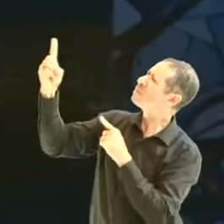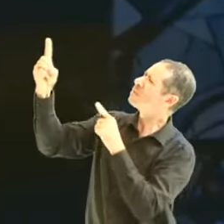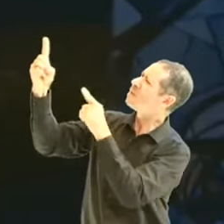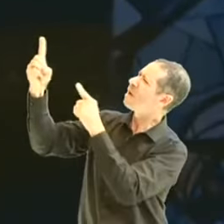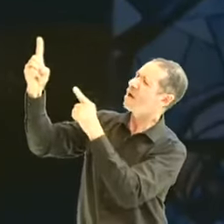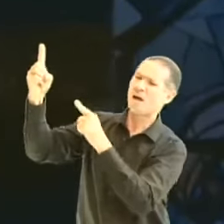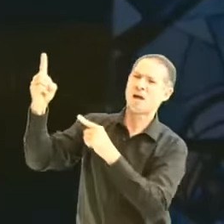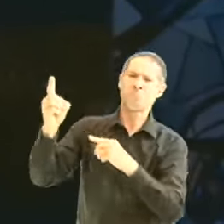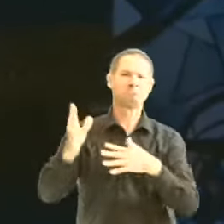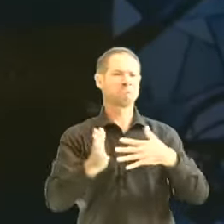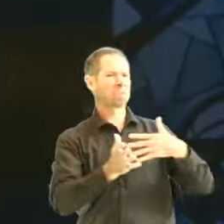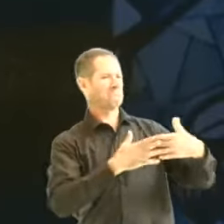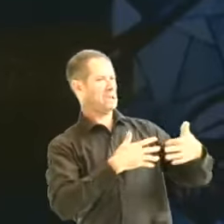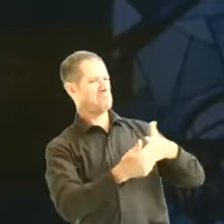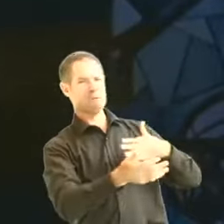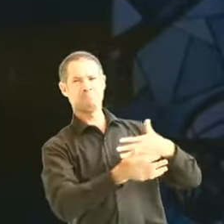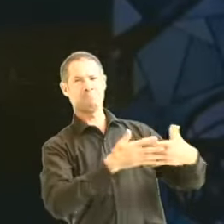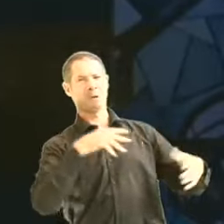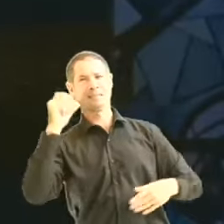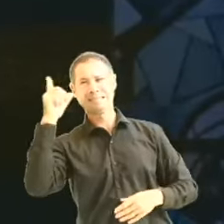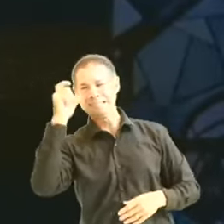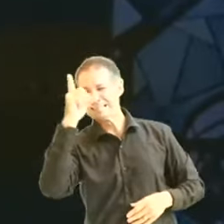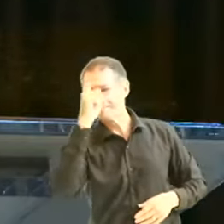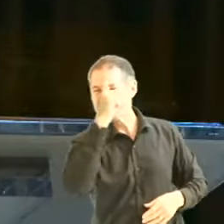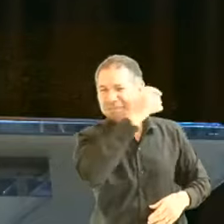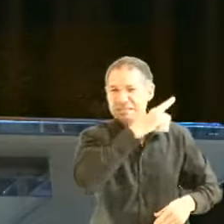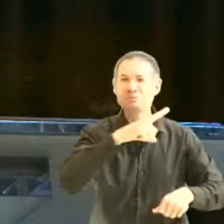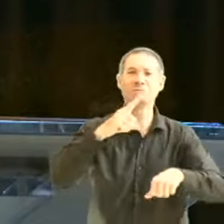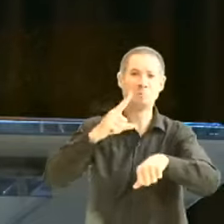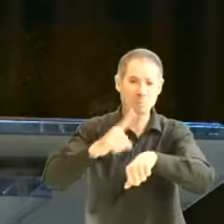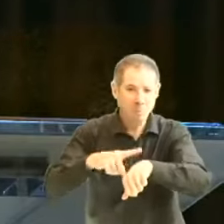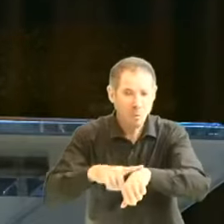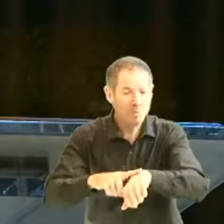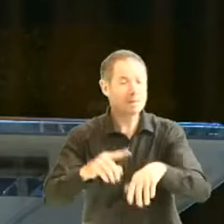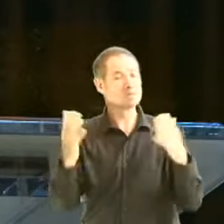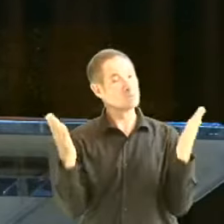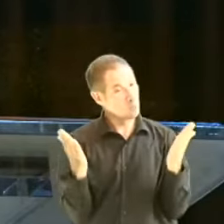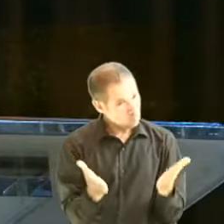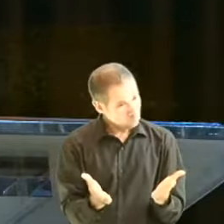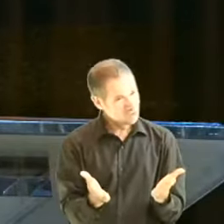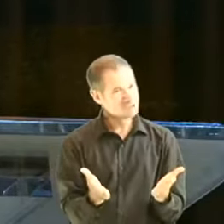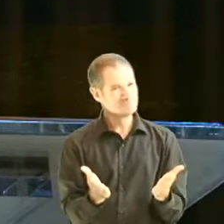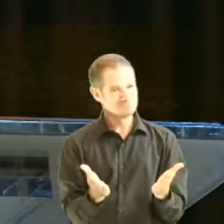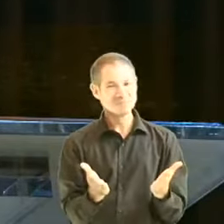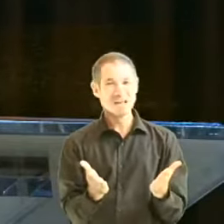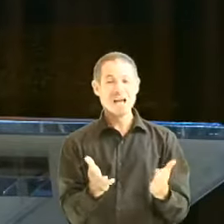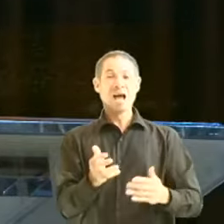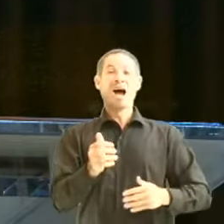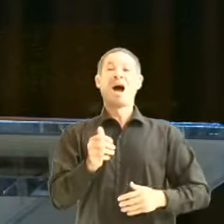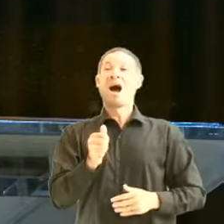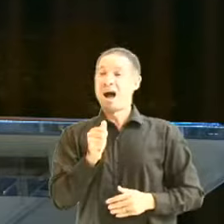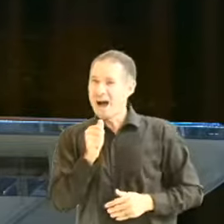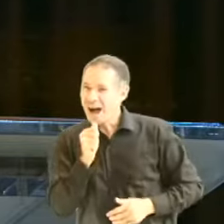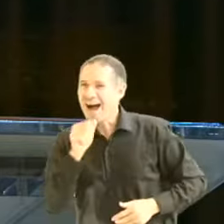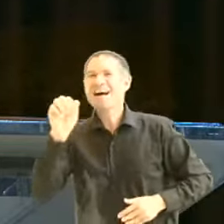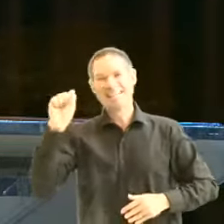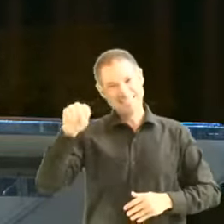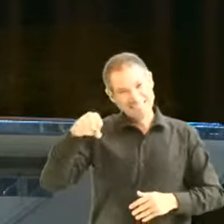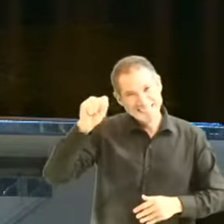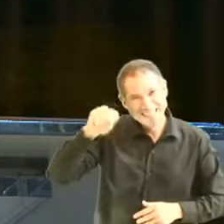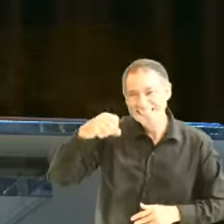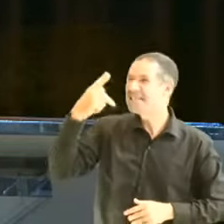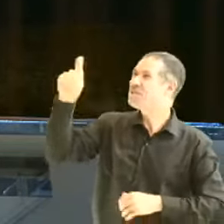não importa quão difícil seja o momento que estejamos vivendo, ainda assim a